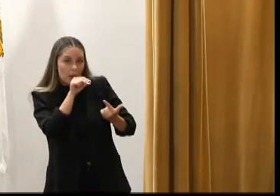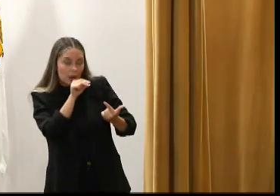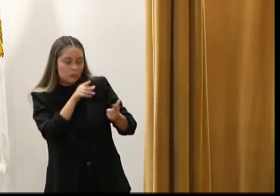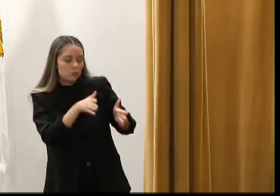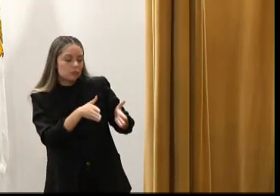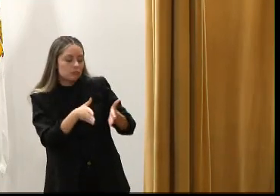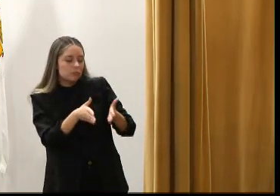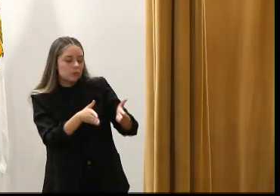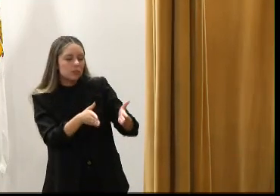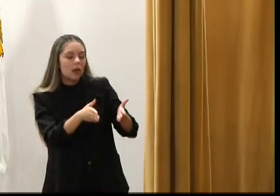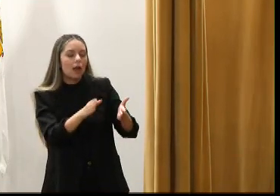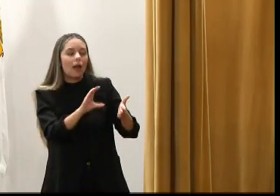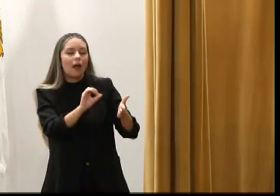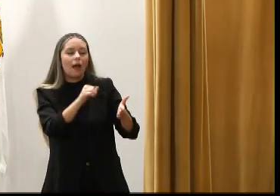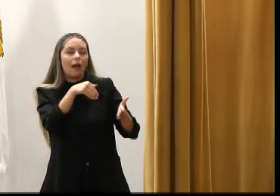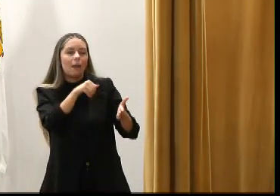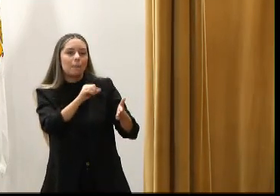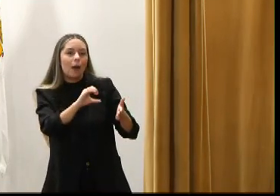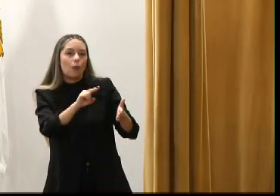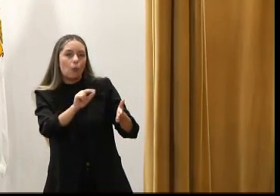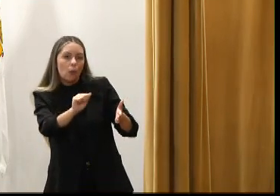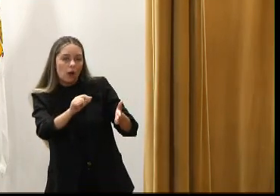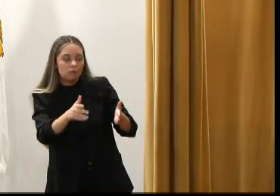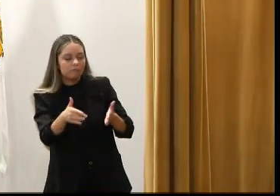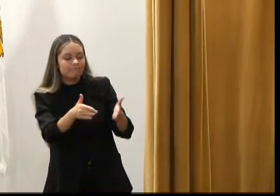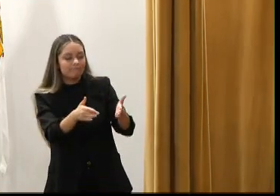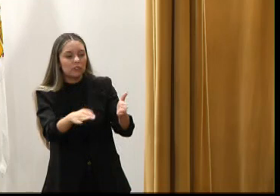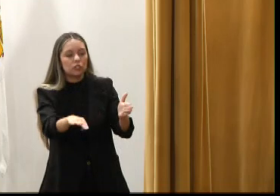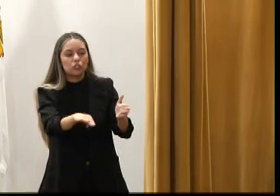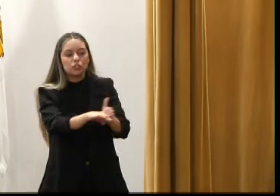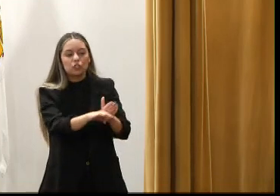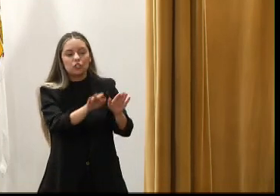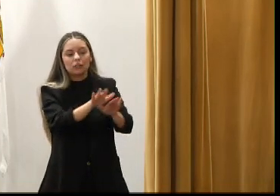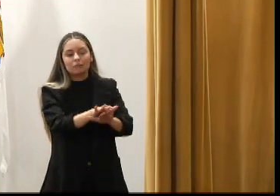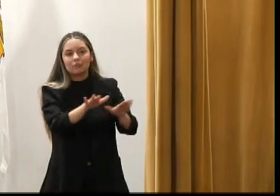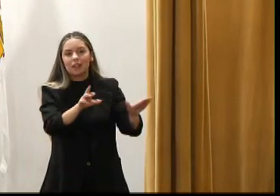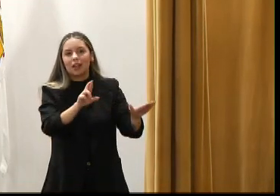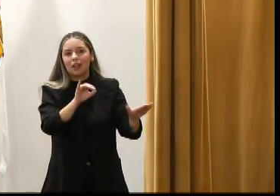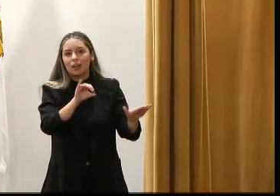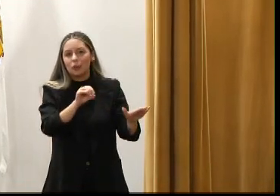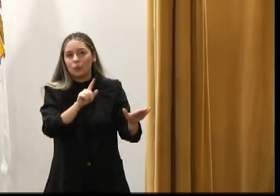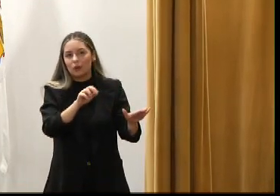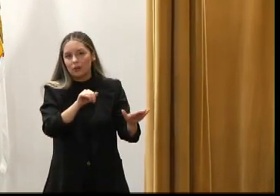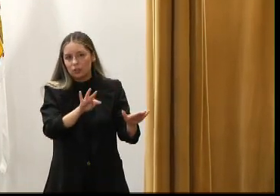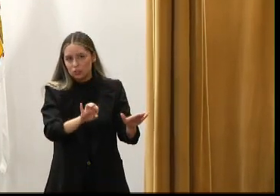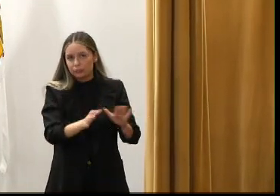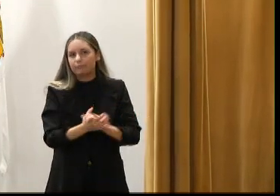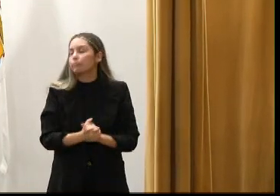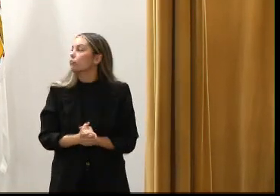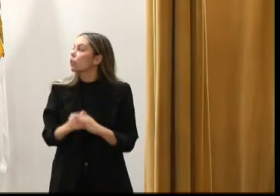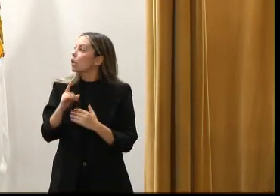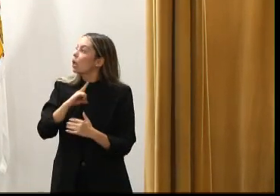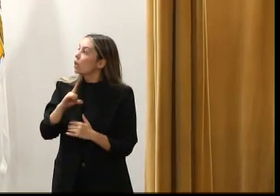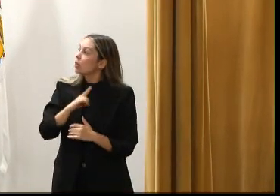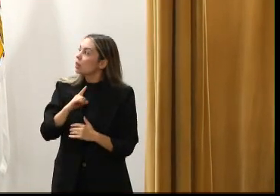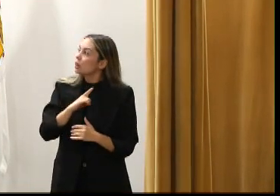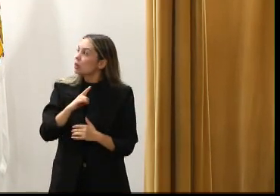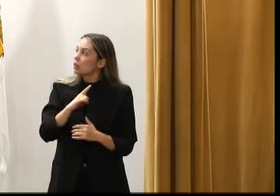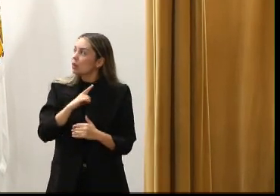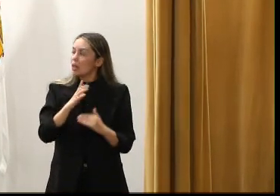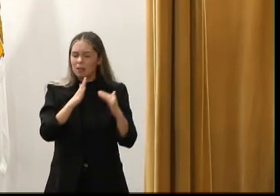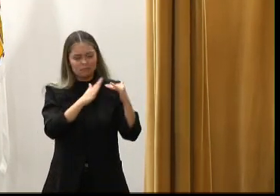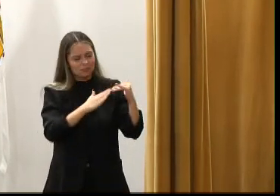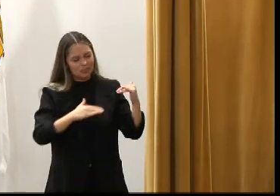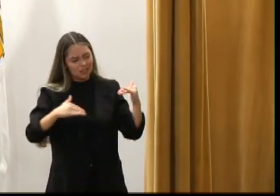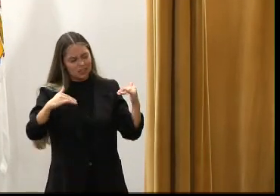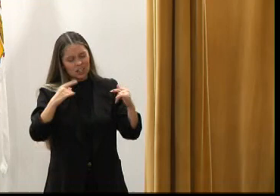recebendo aqui o rio Camaquã e saindo lá na Barra Rio Grande. Existem outras publicações que defendem uma barra falsa aqui,